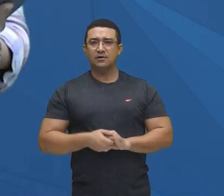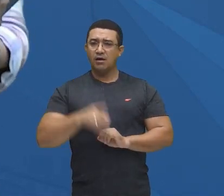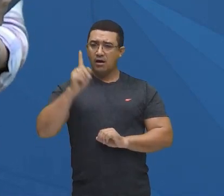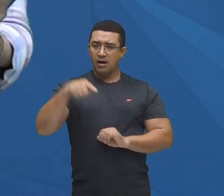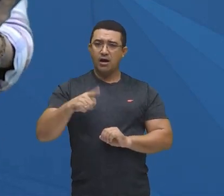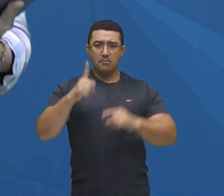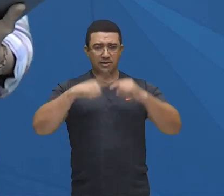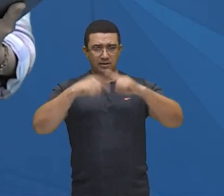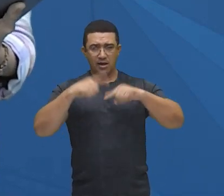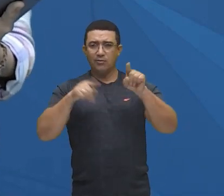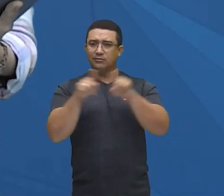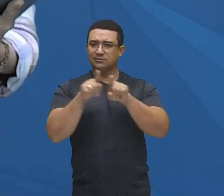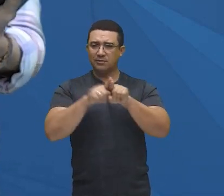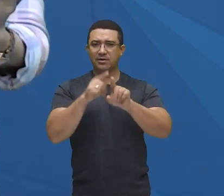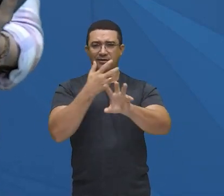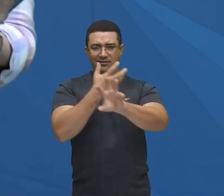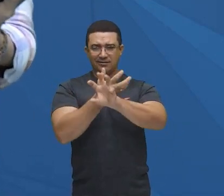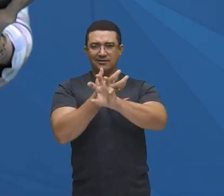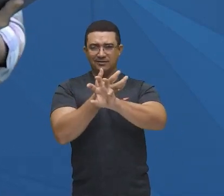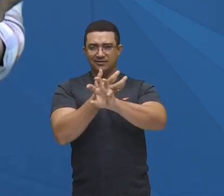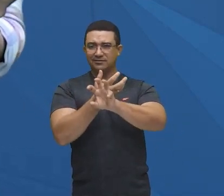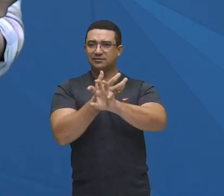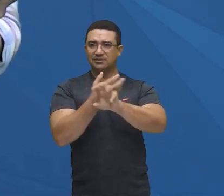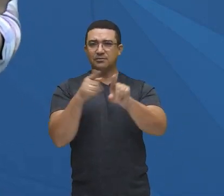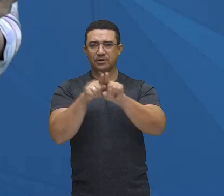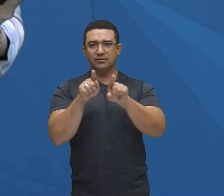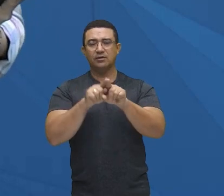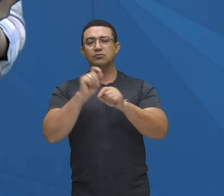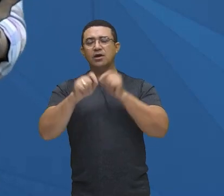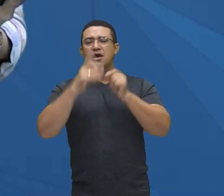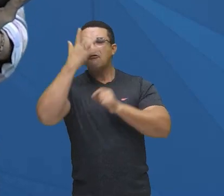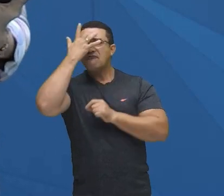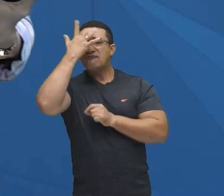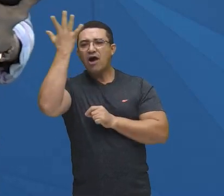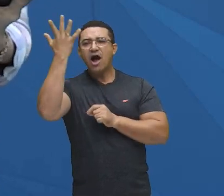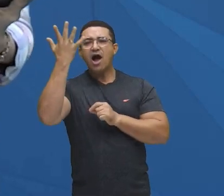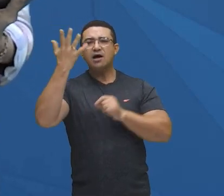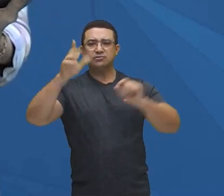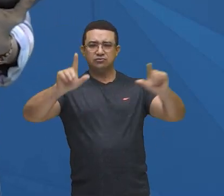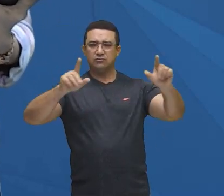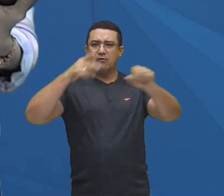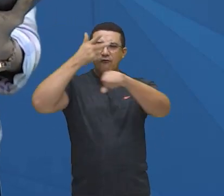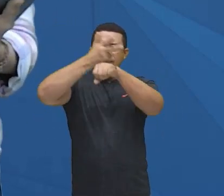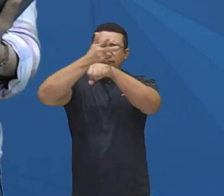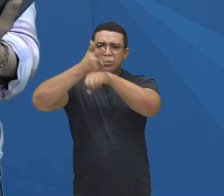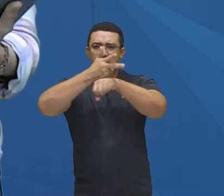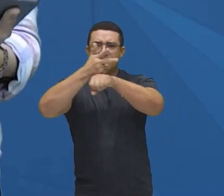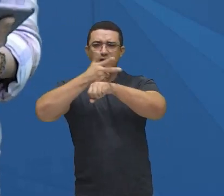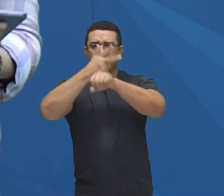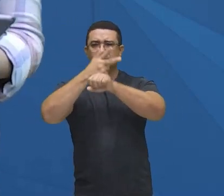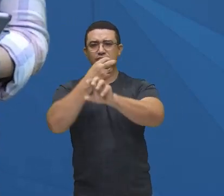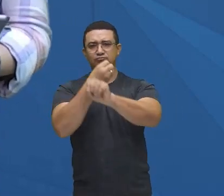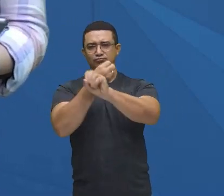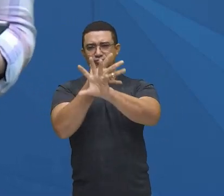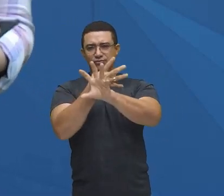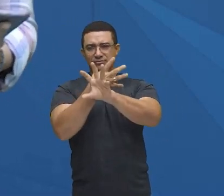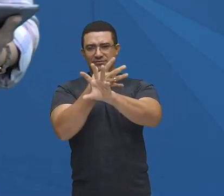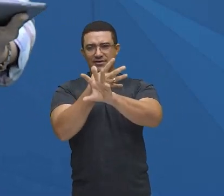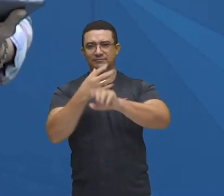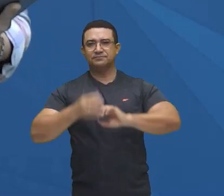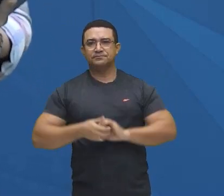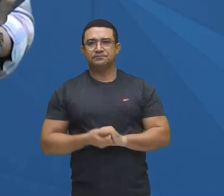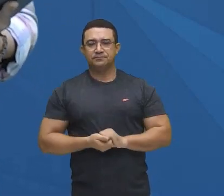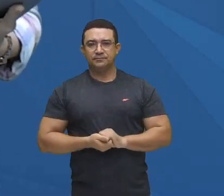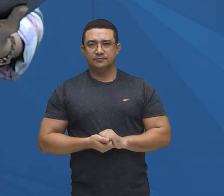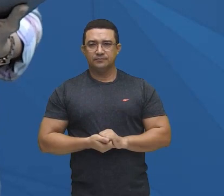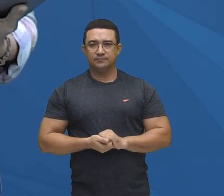ficou agregado aos dispositivos, né? Justamente por causa dessa facilidade de gerar imagens e, muitas vezes, imagens e áudio. E aí a